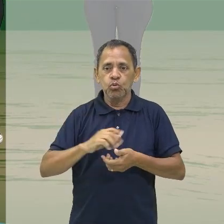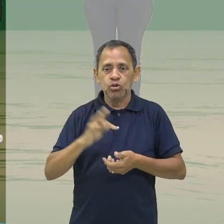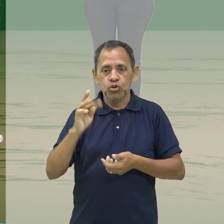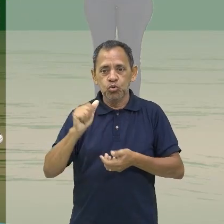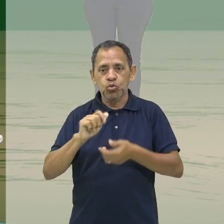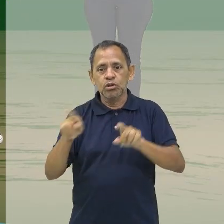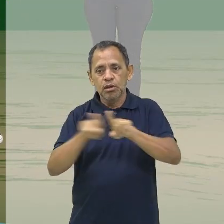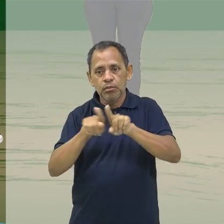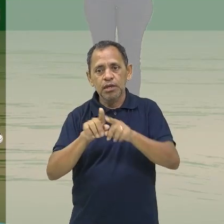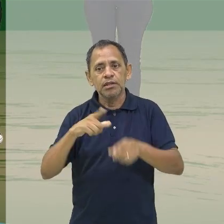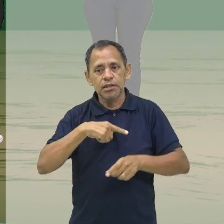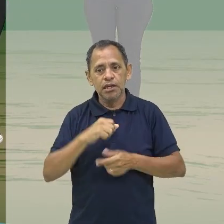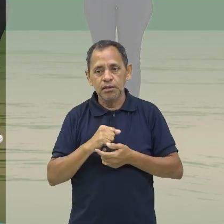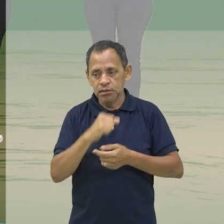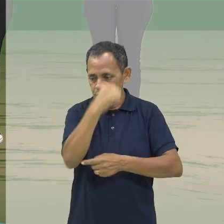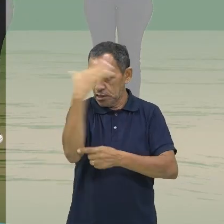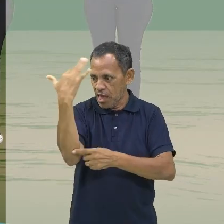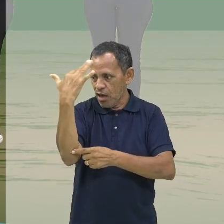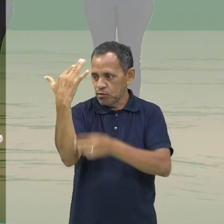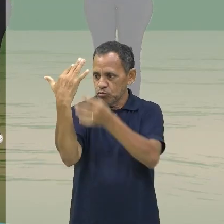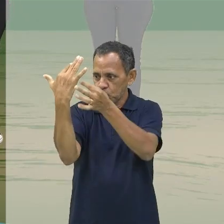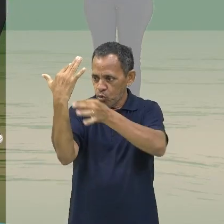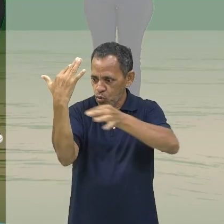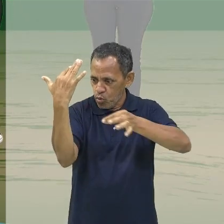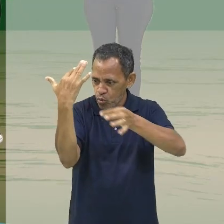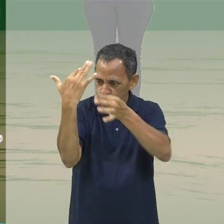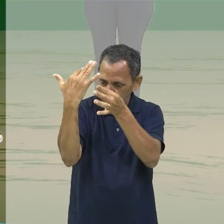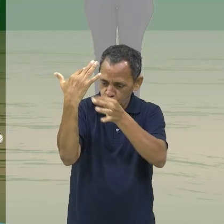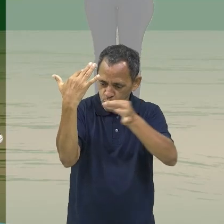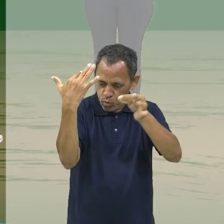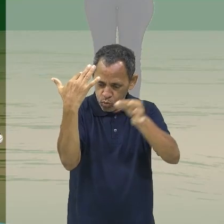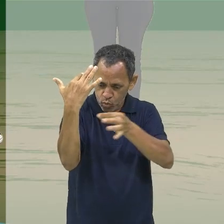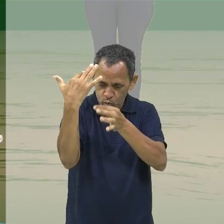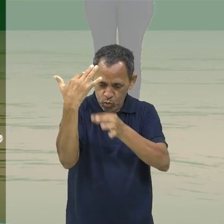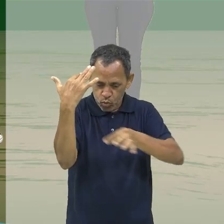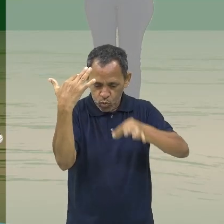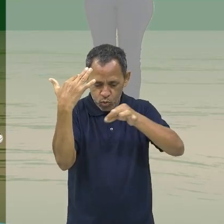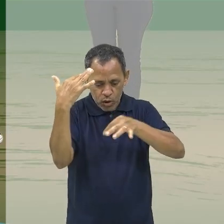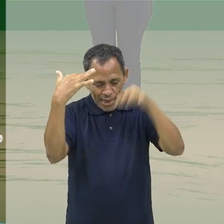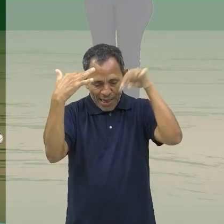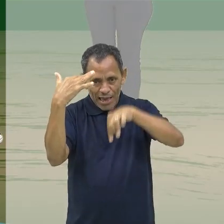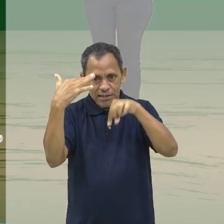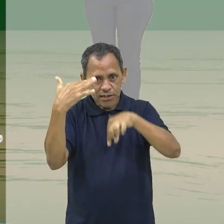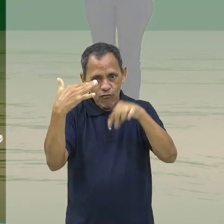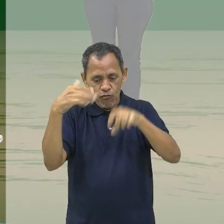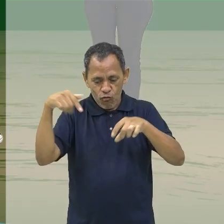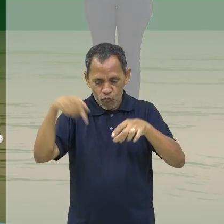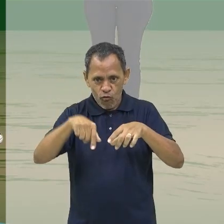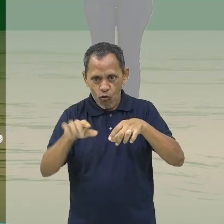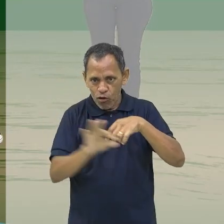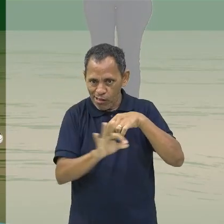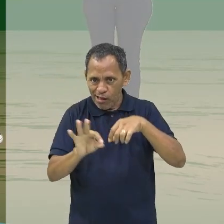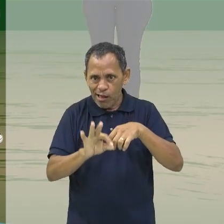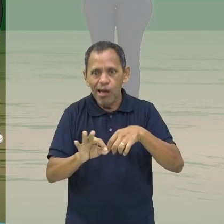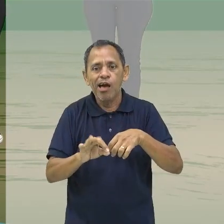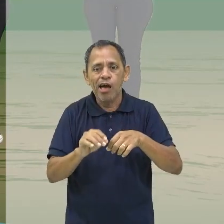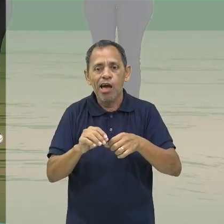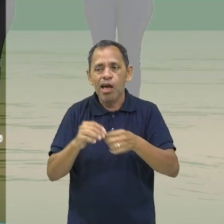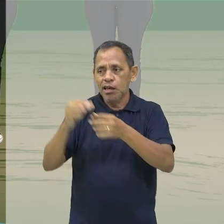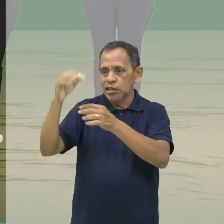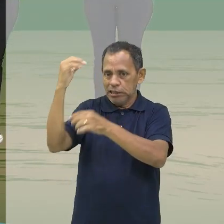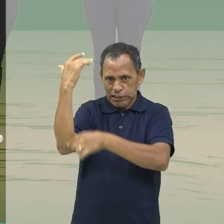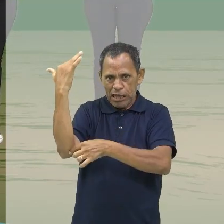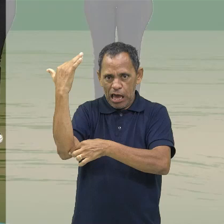das árvores, tá? E eles entram ali na nossa região, viu, Érica, que dá cor aos nossos